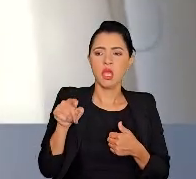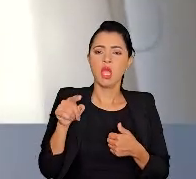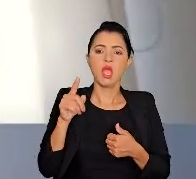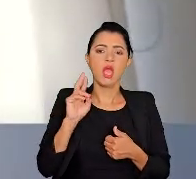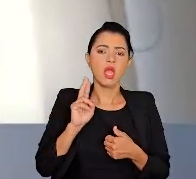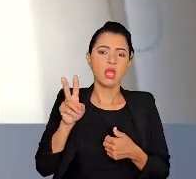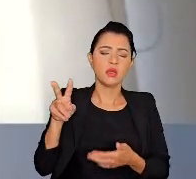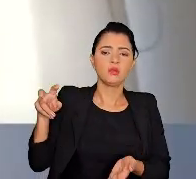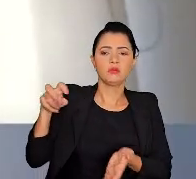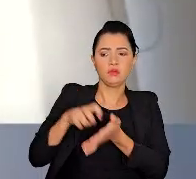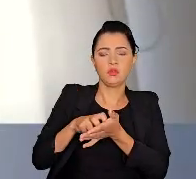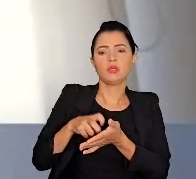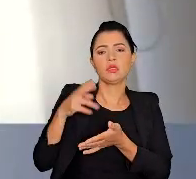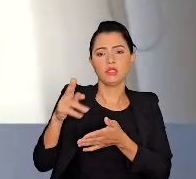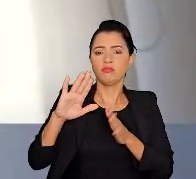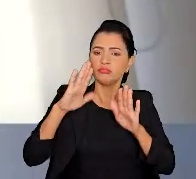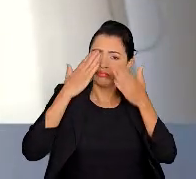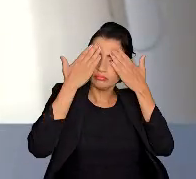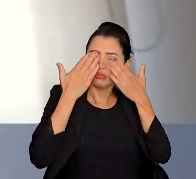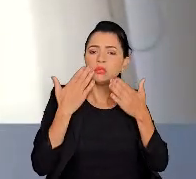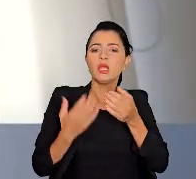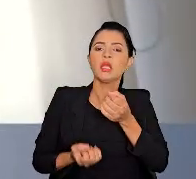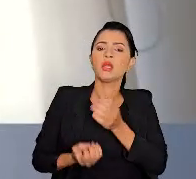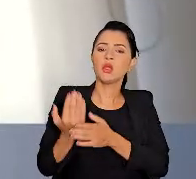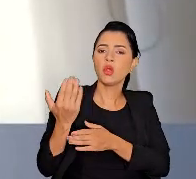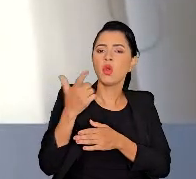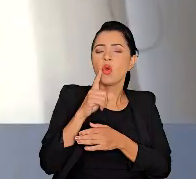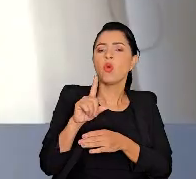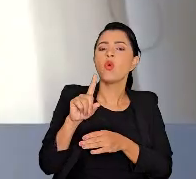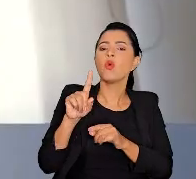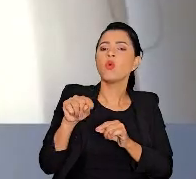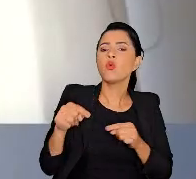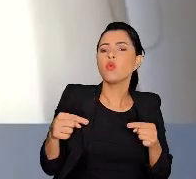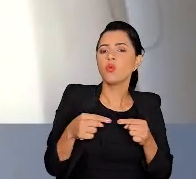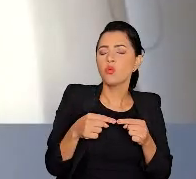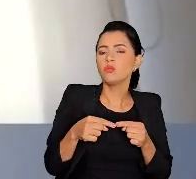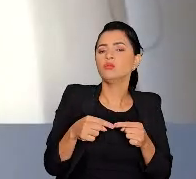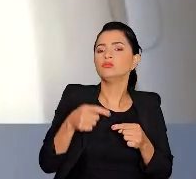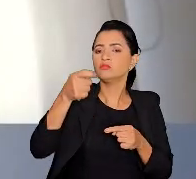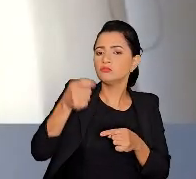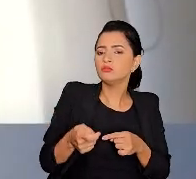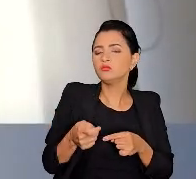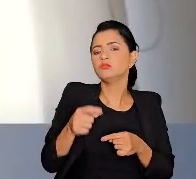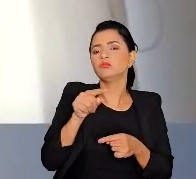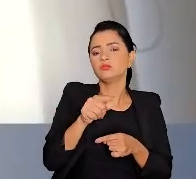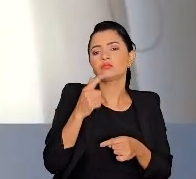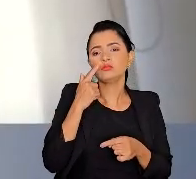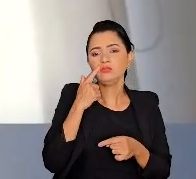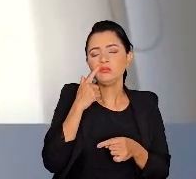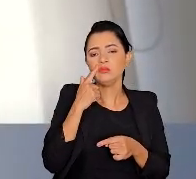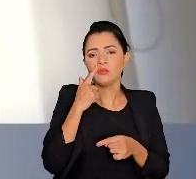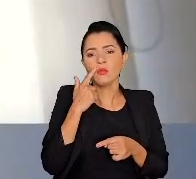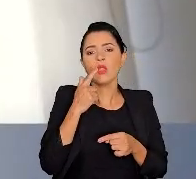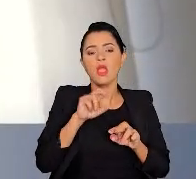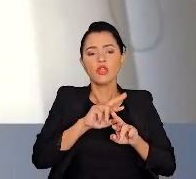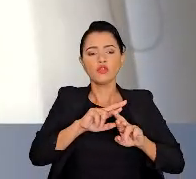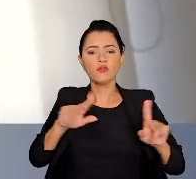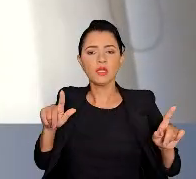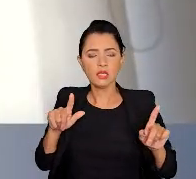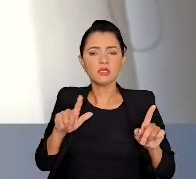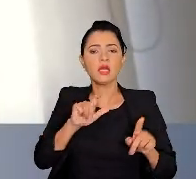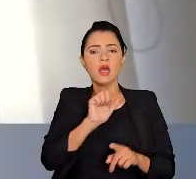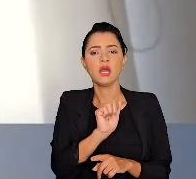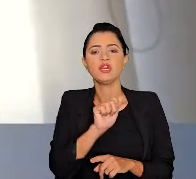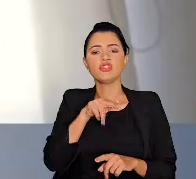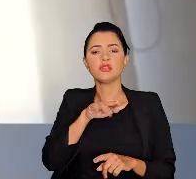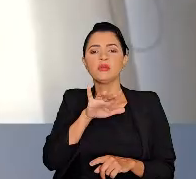de um negacionista, estabeleceu a conexão firme entre antissemitismo e racismo, consolidando,